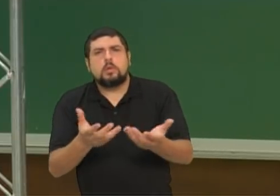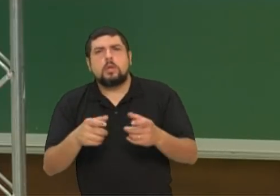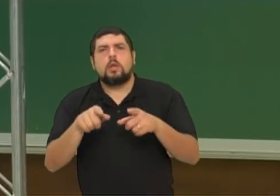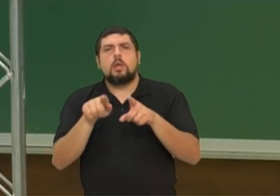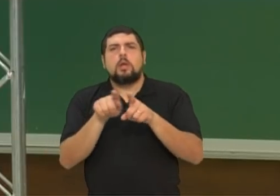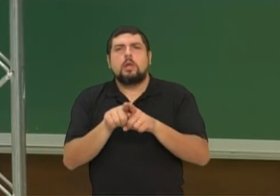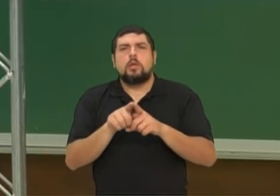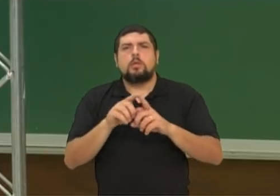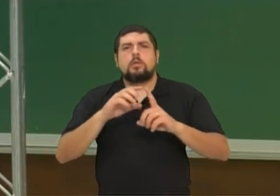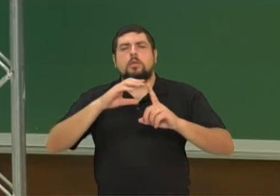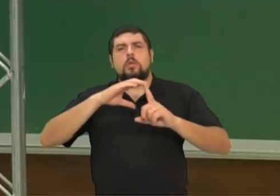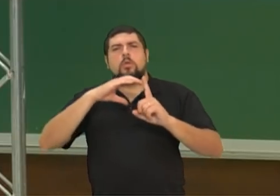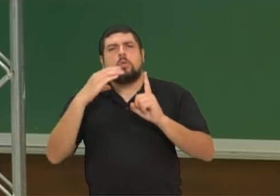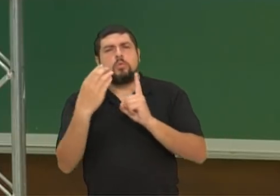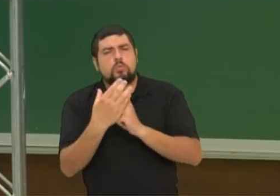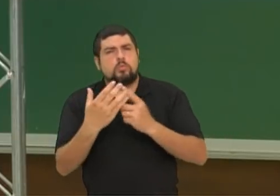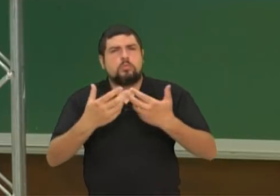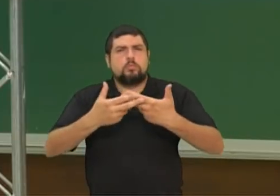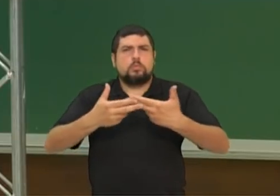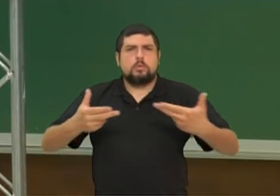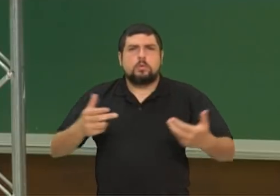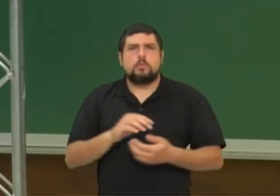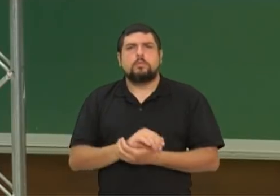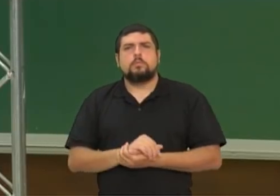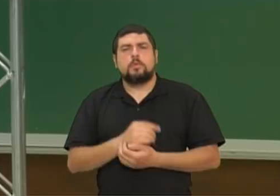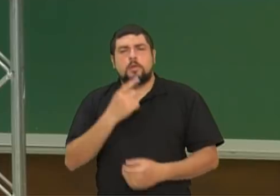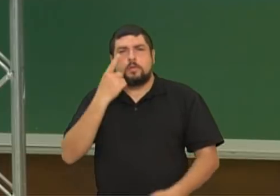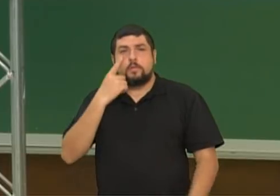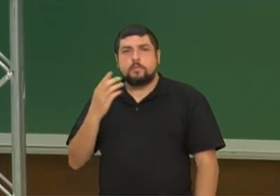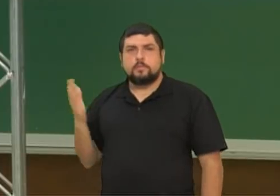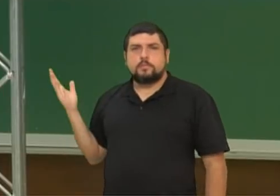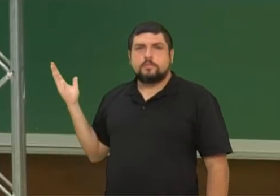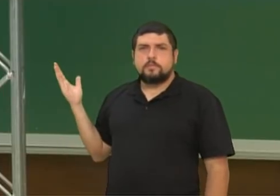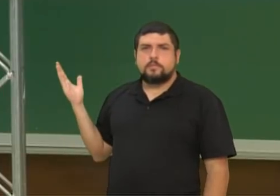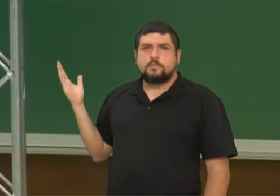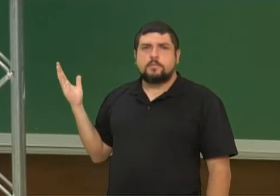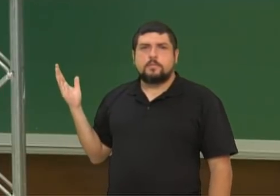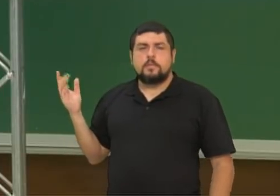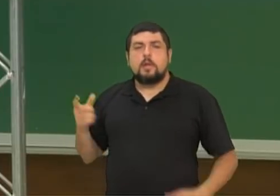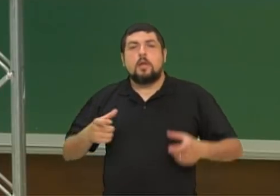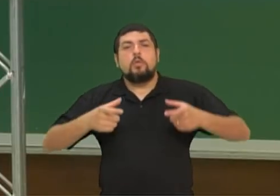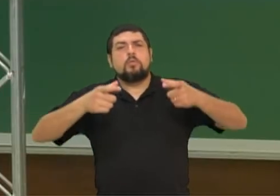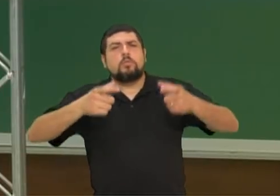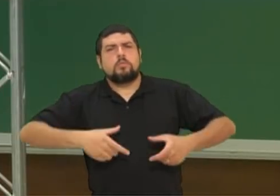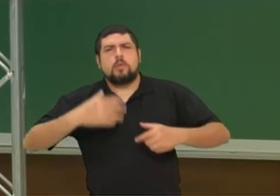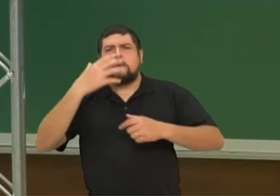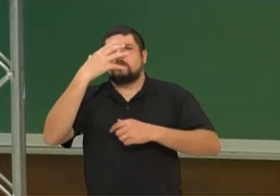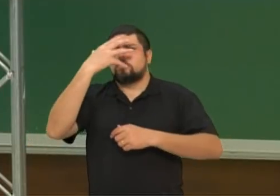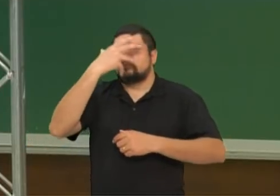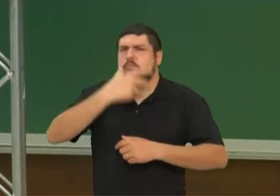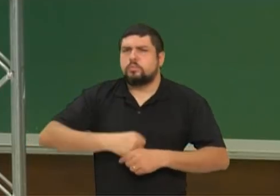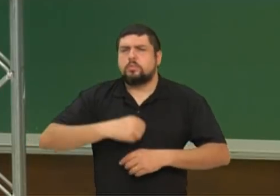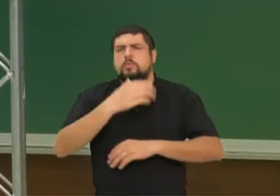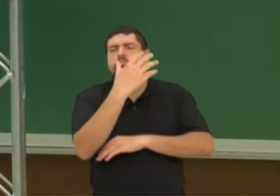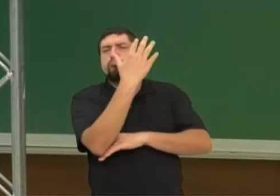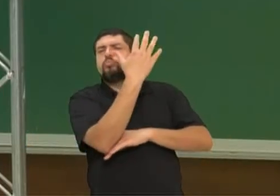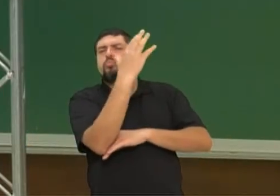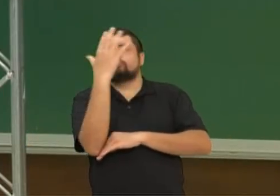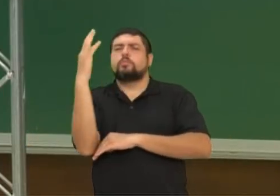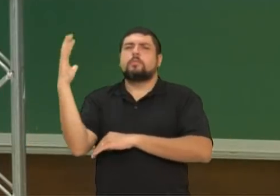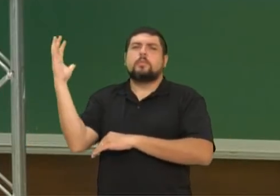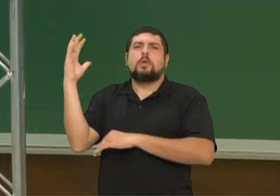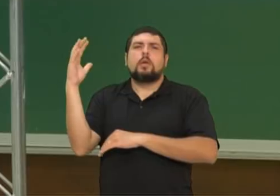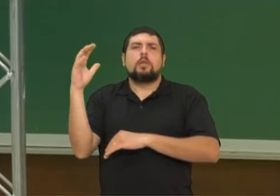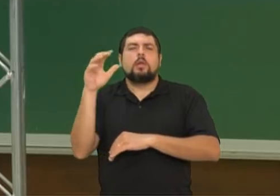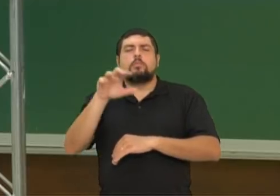e outra de Cosme e Damião. Então é um local muito bonito, arborizado, você pode respirar ar puro